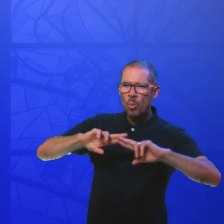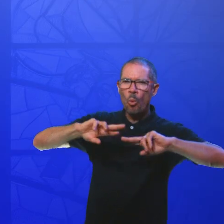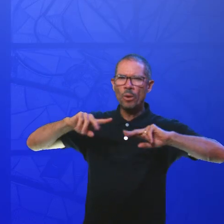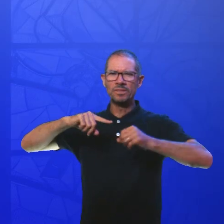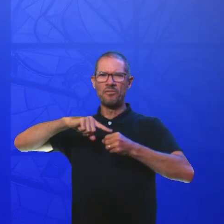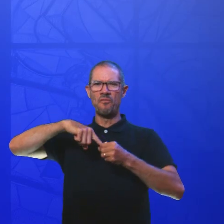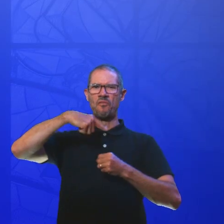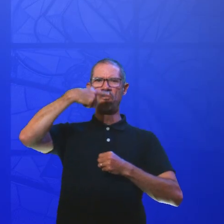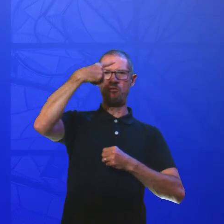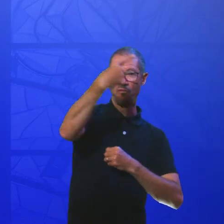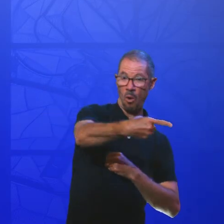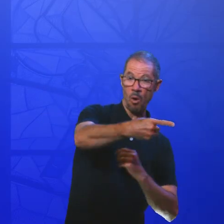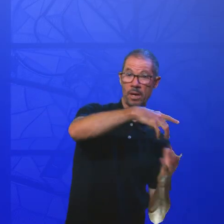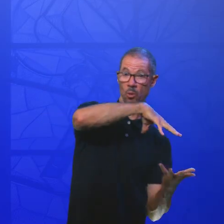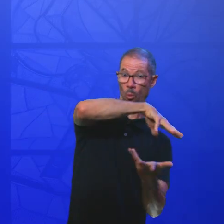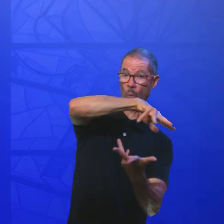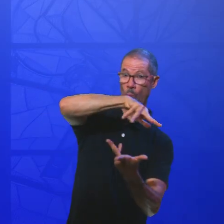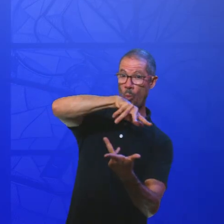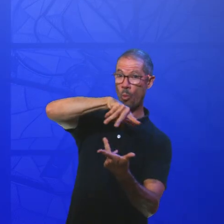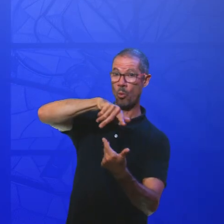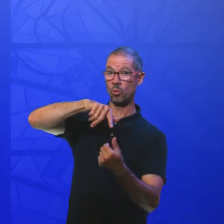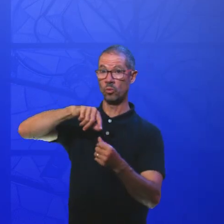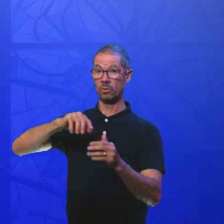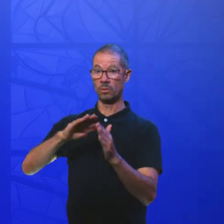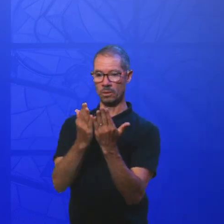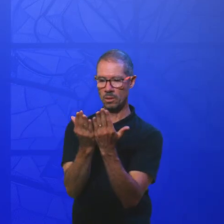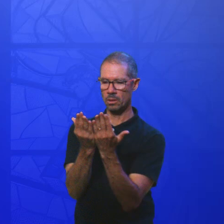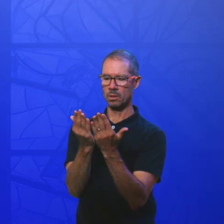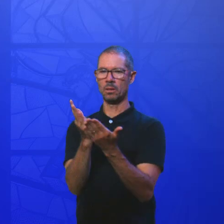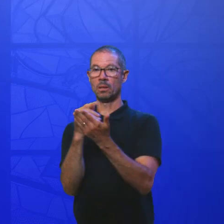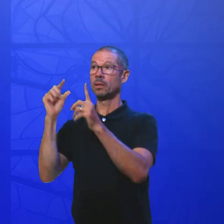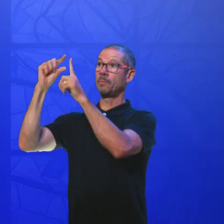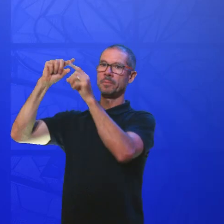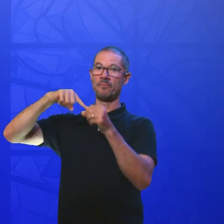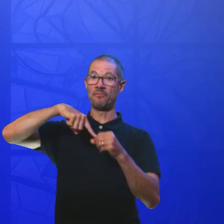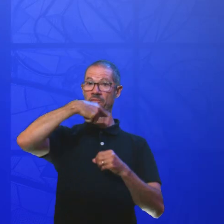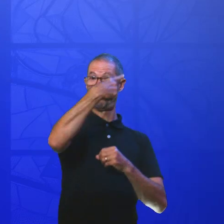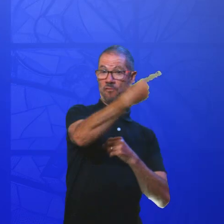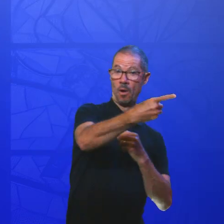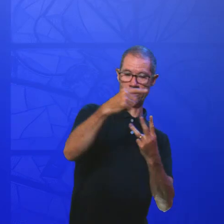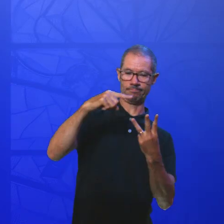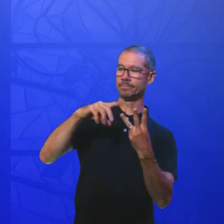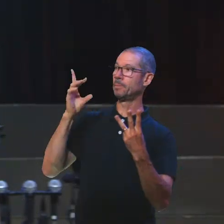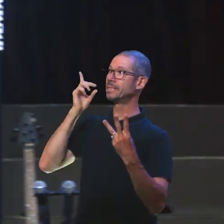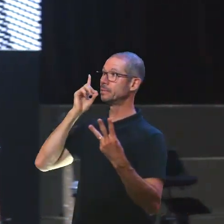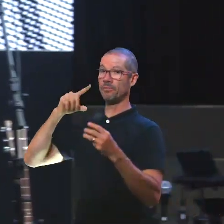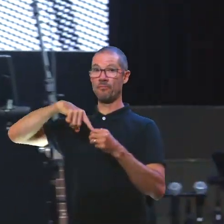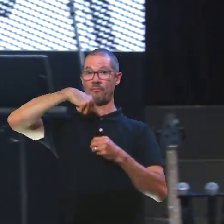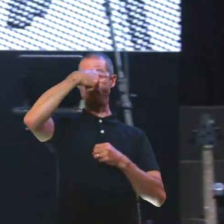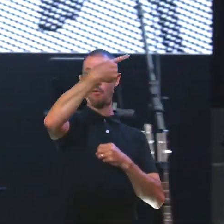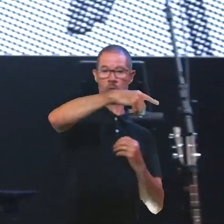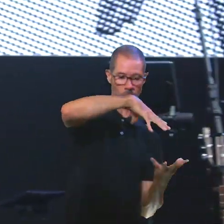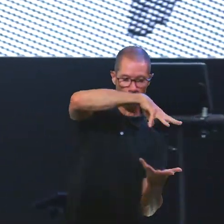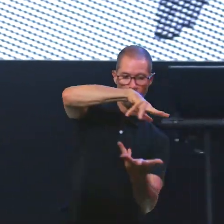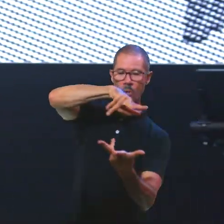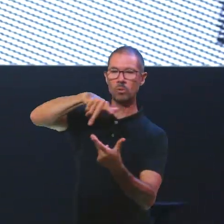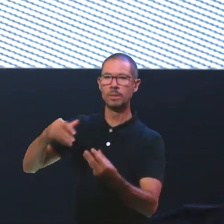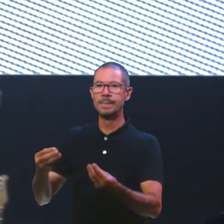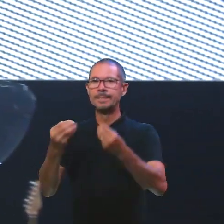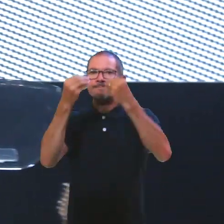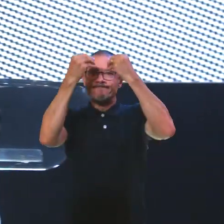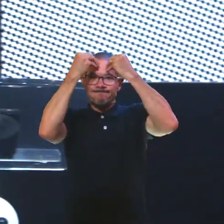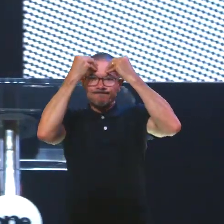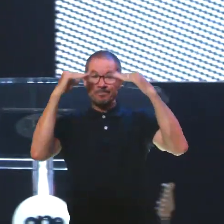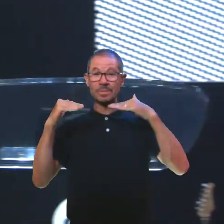de fora da igreja, coisas que vemos de fora da Bíblia, de fora da presença do Senhor, para tentar trazer simplesmente aquilo que cabe